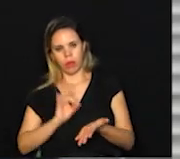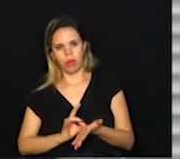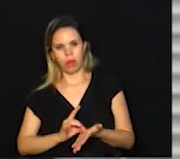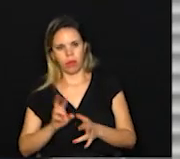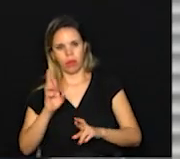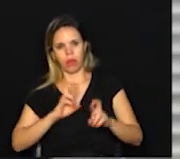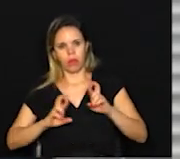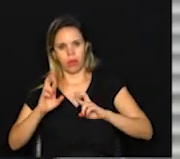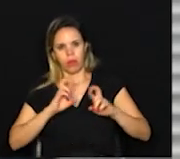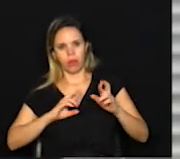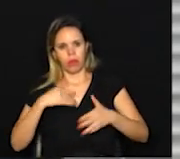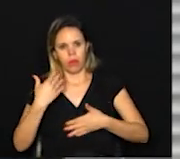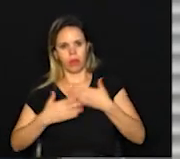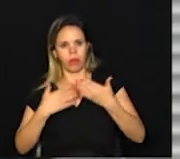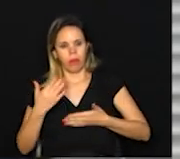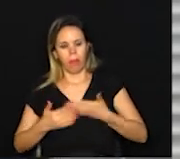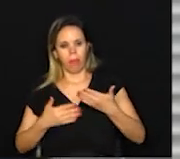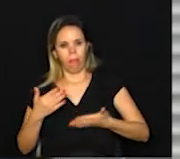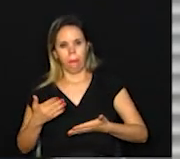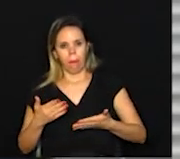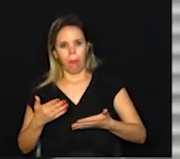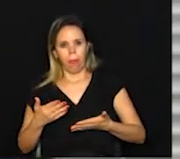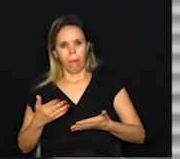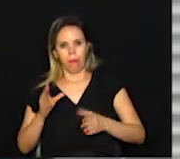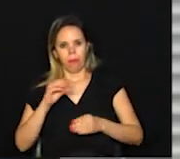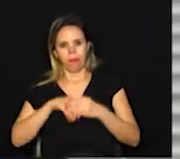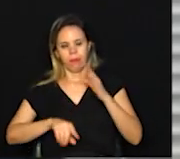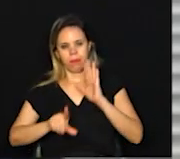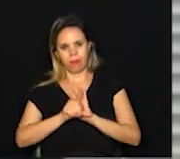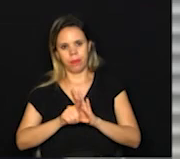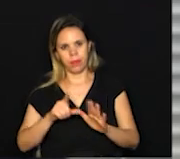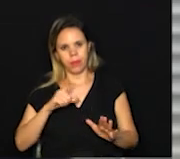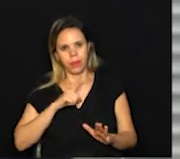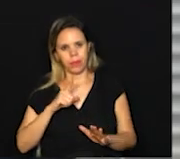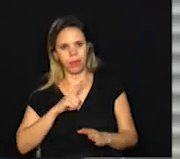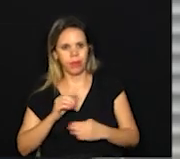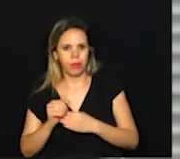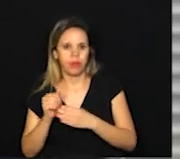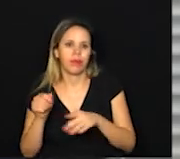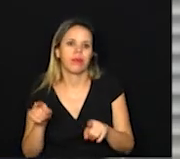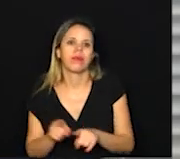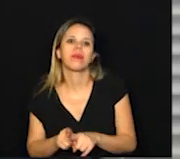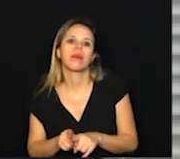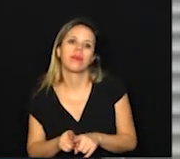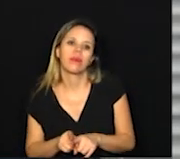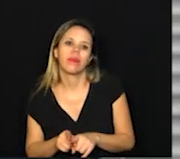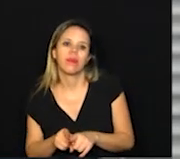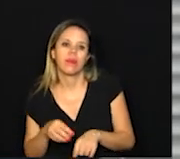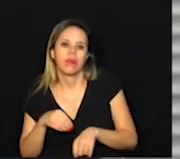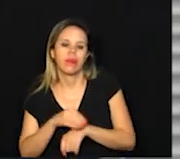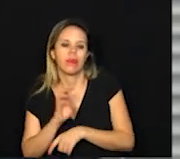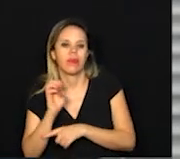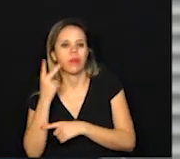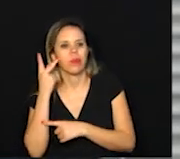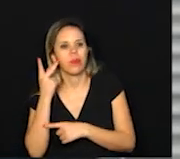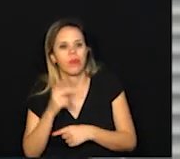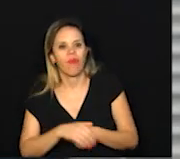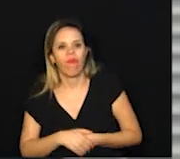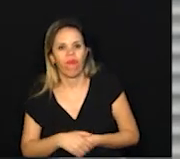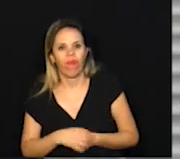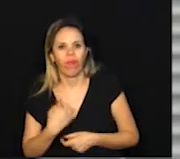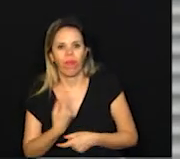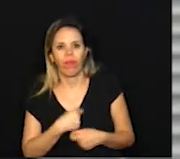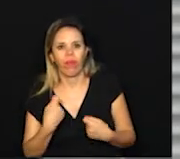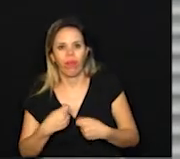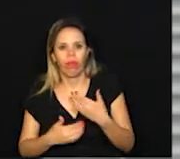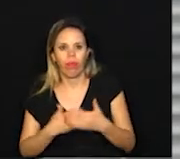que ir monitorando passo a passo e, por lei, até nós temos que nos guiar também pelos passos dados pelo Estado de São Paulo. Então, a gente